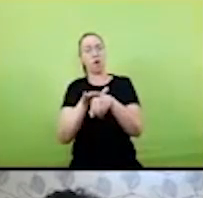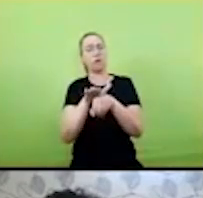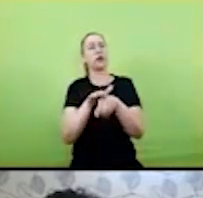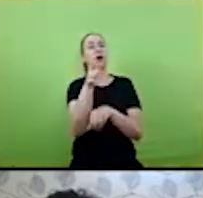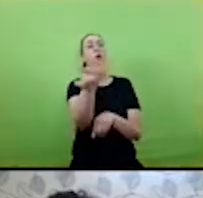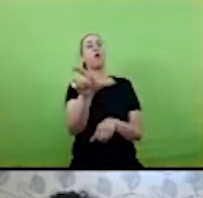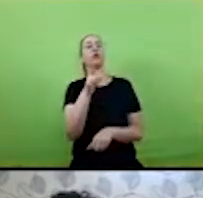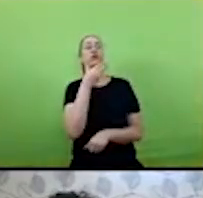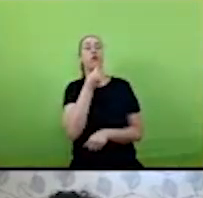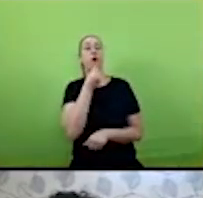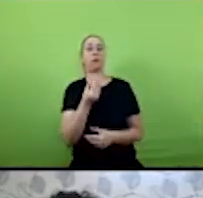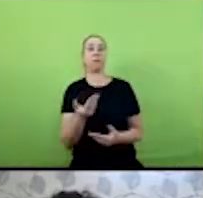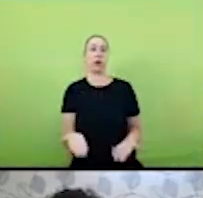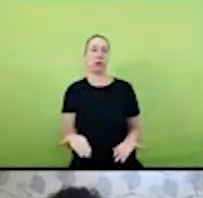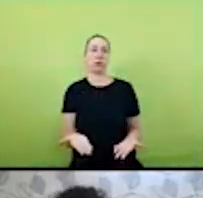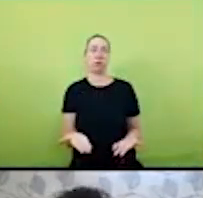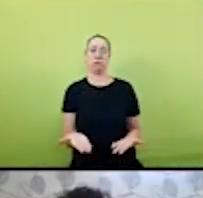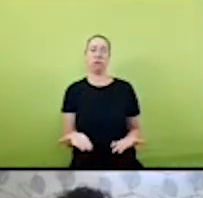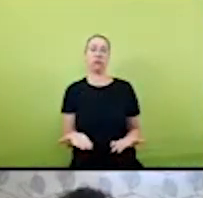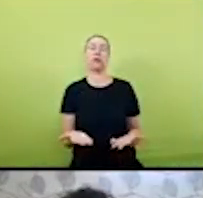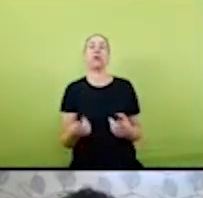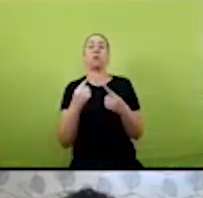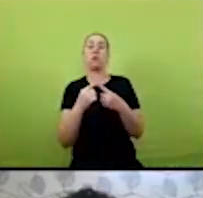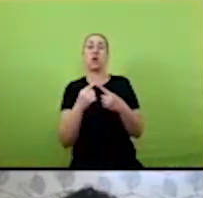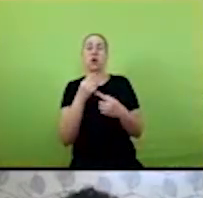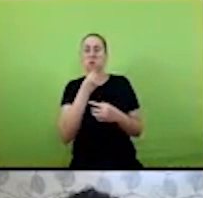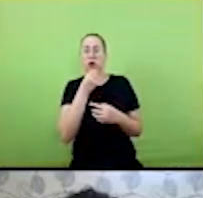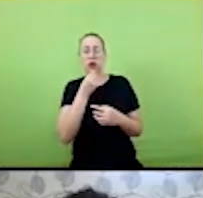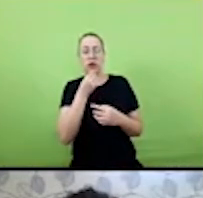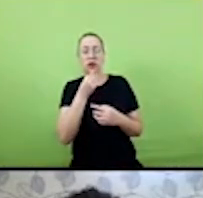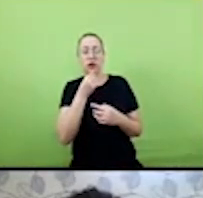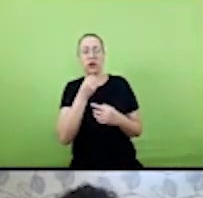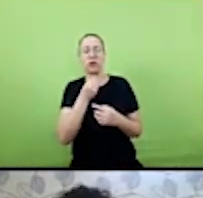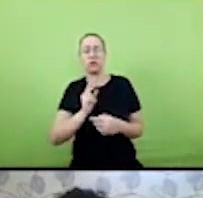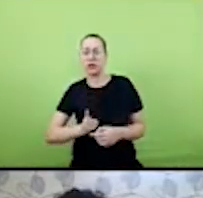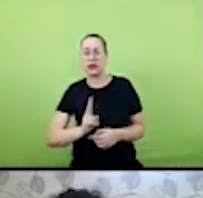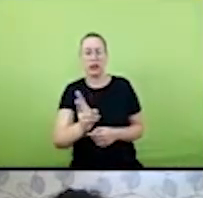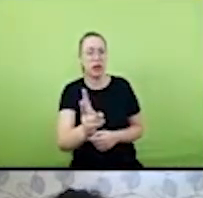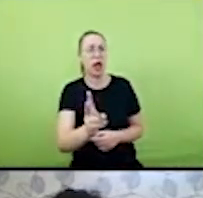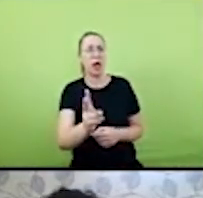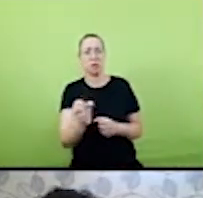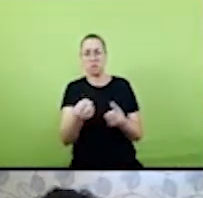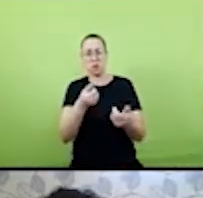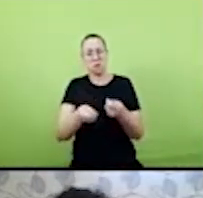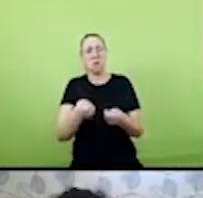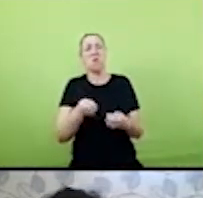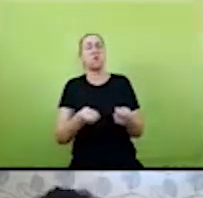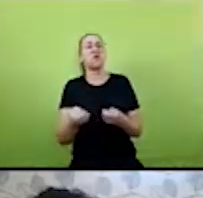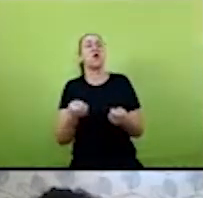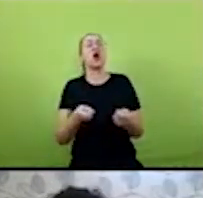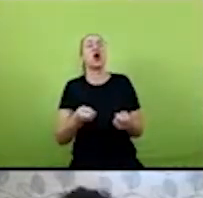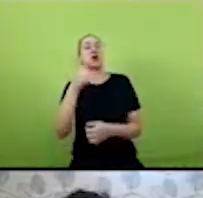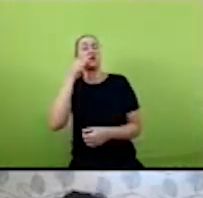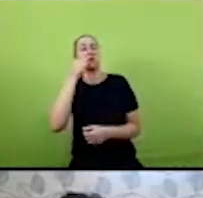outro caso que o menino controlava quais eram os contatos possíveis para ela no WhatsApp. Com esse você